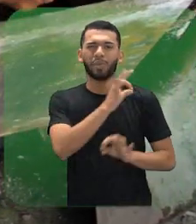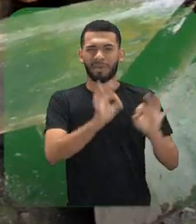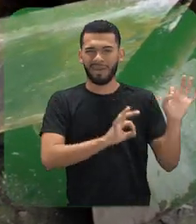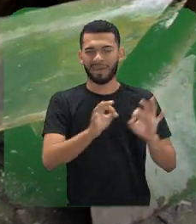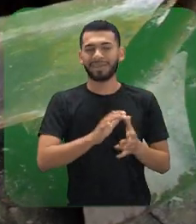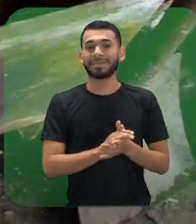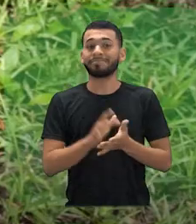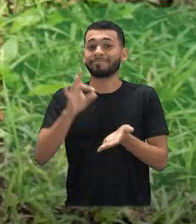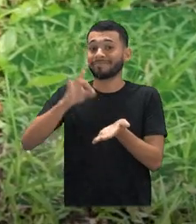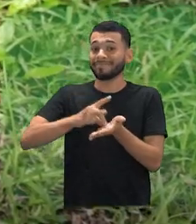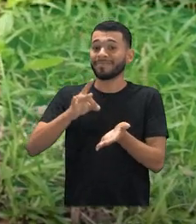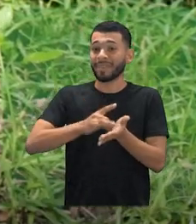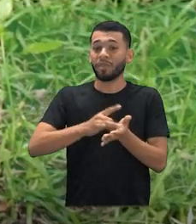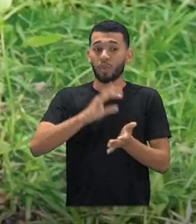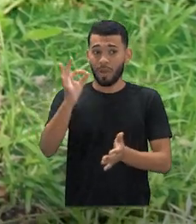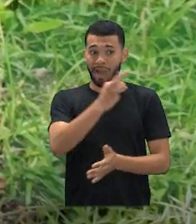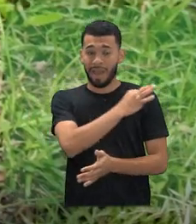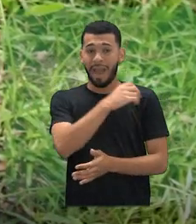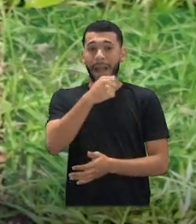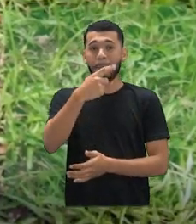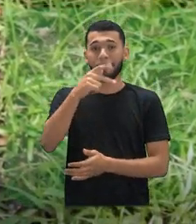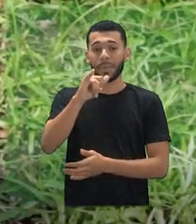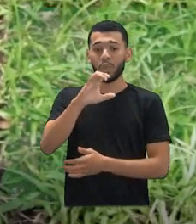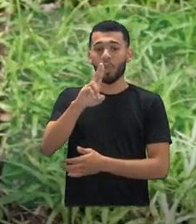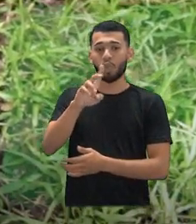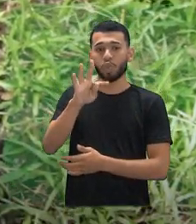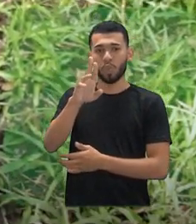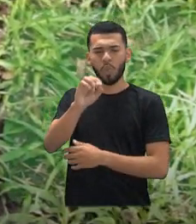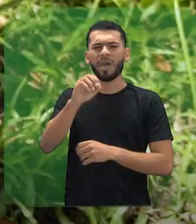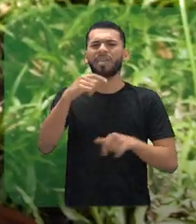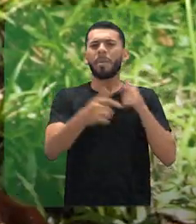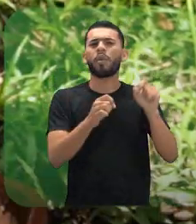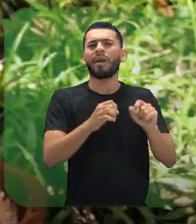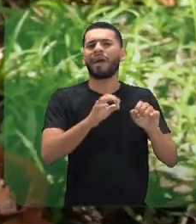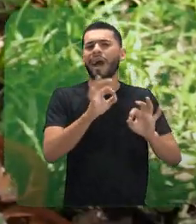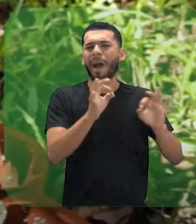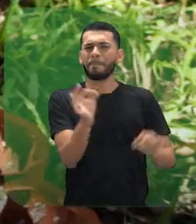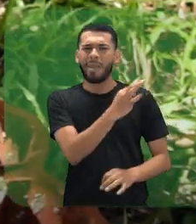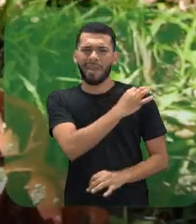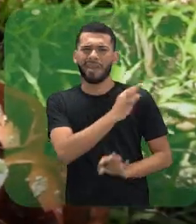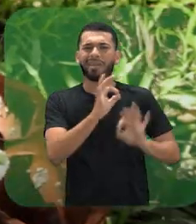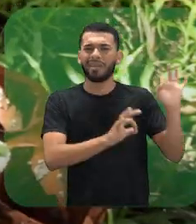apicultura. E na verdade a apicultura é trabalhar com abelha,